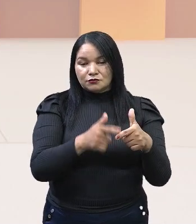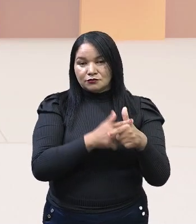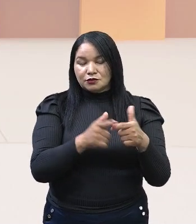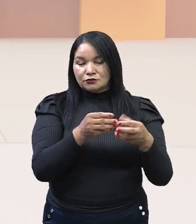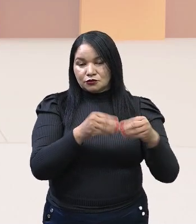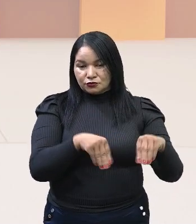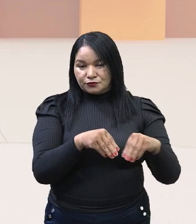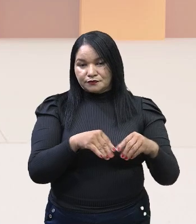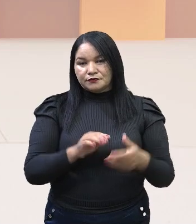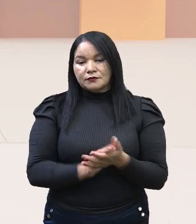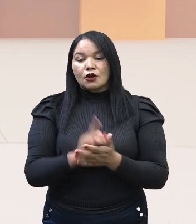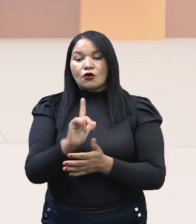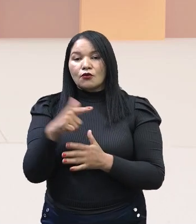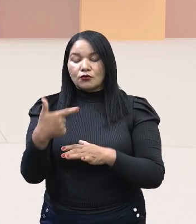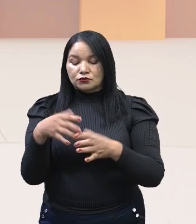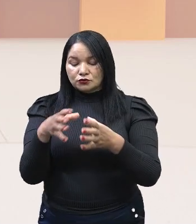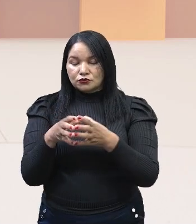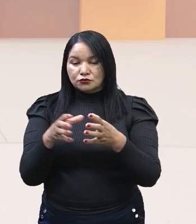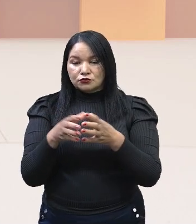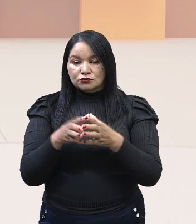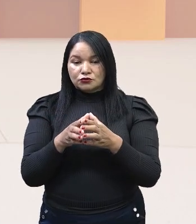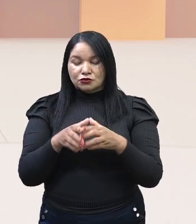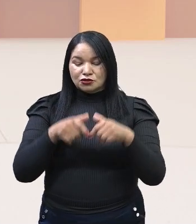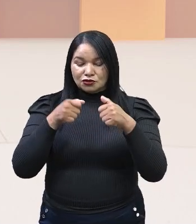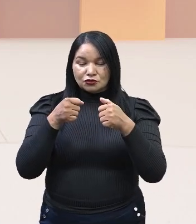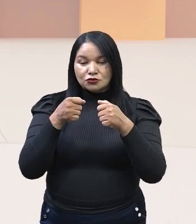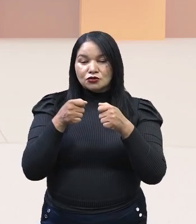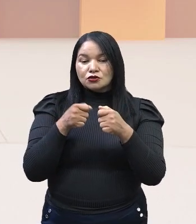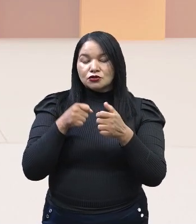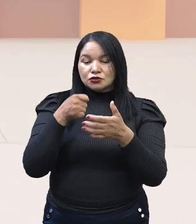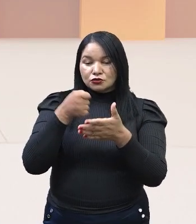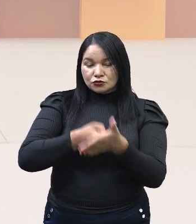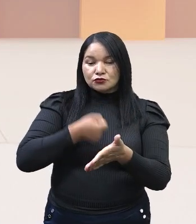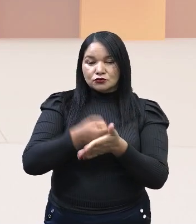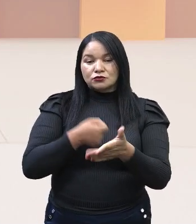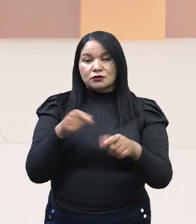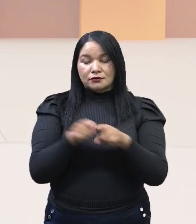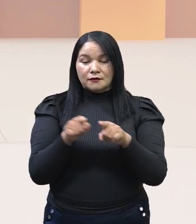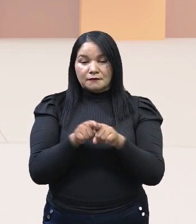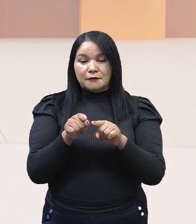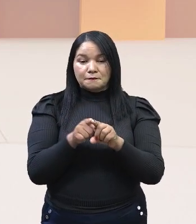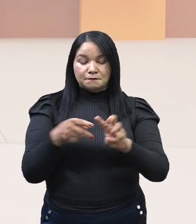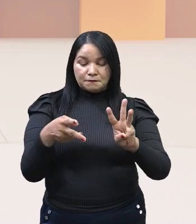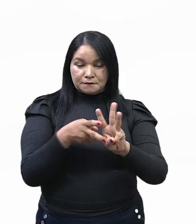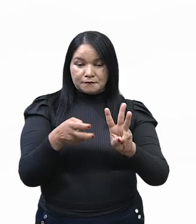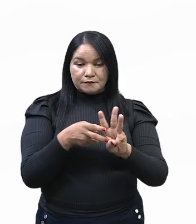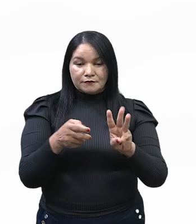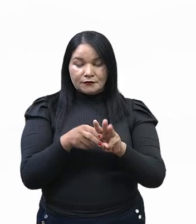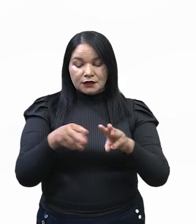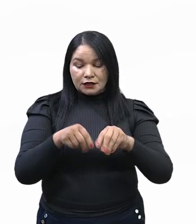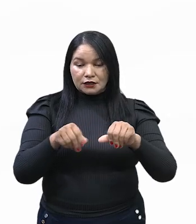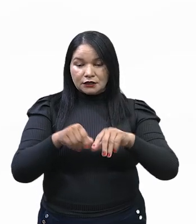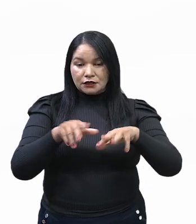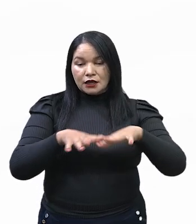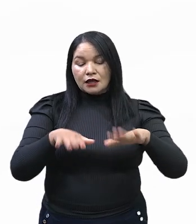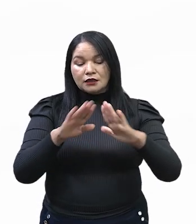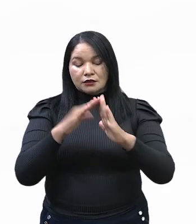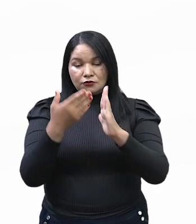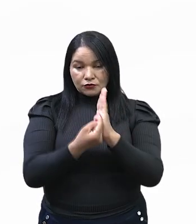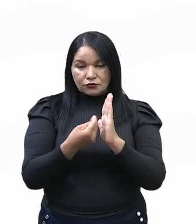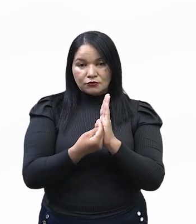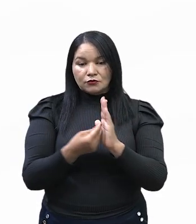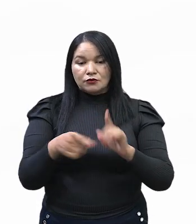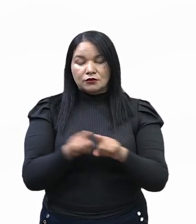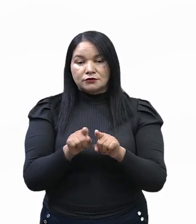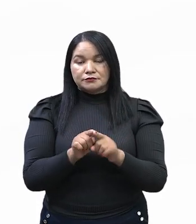gente destacar também são os movimentos de terras indígenas e quilombolas. Então,